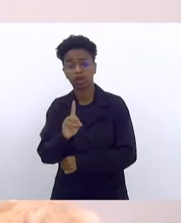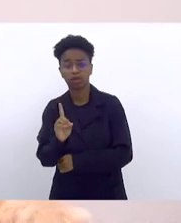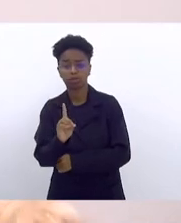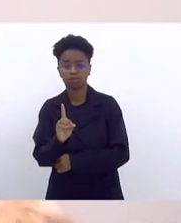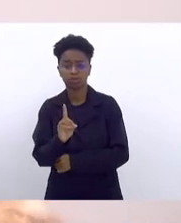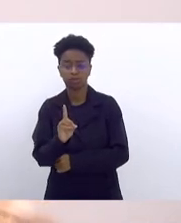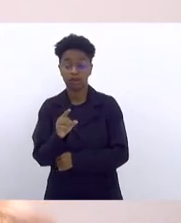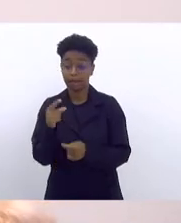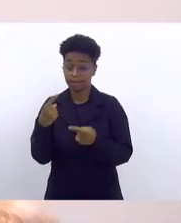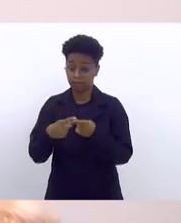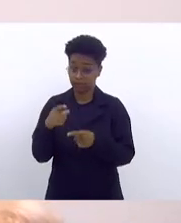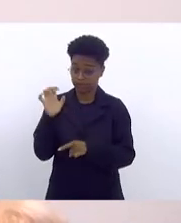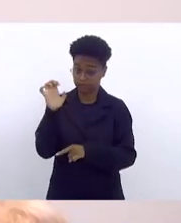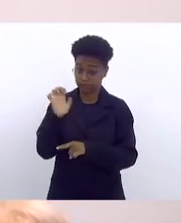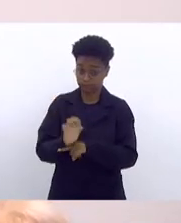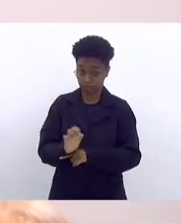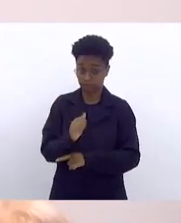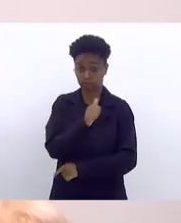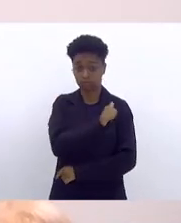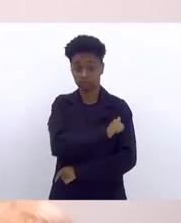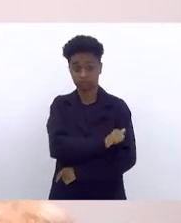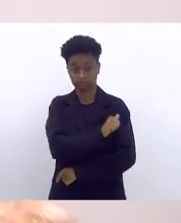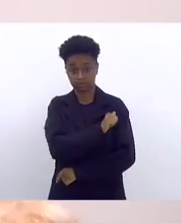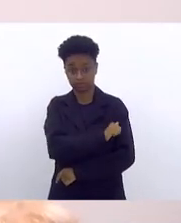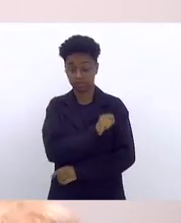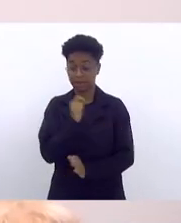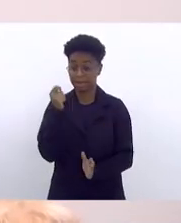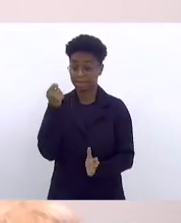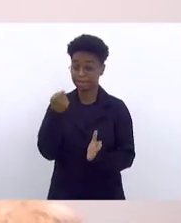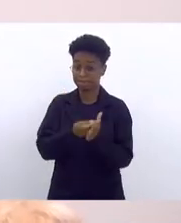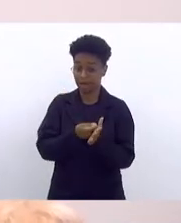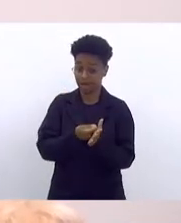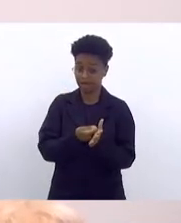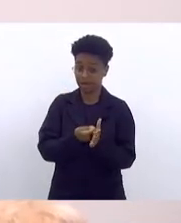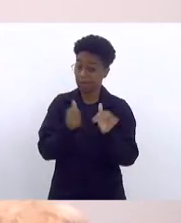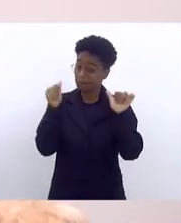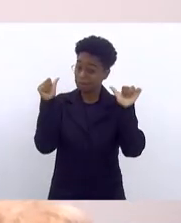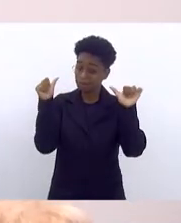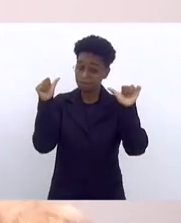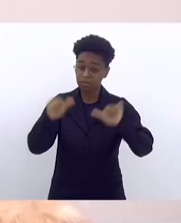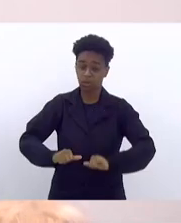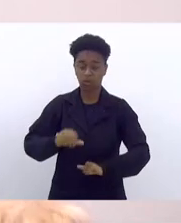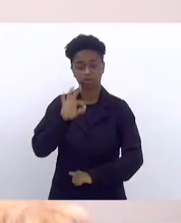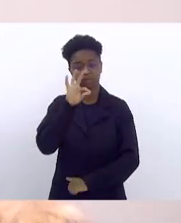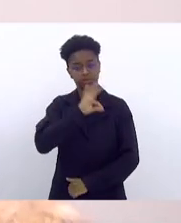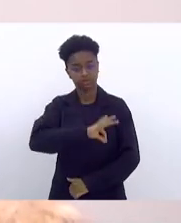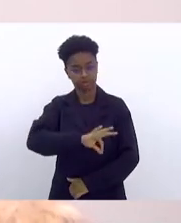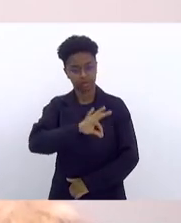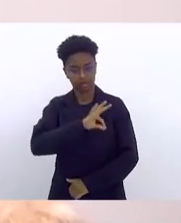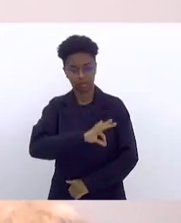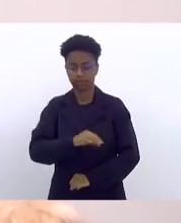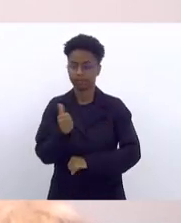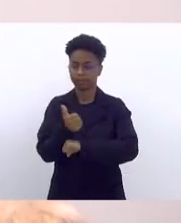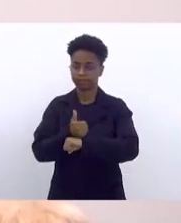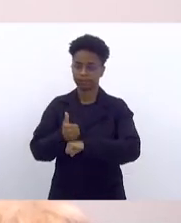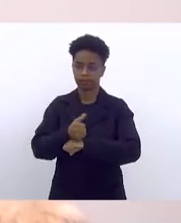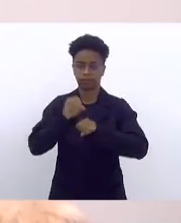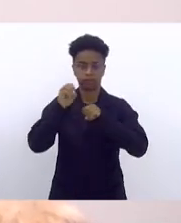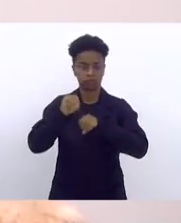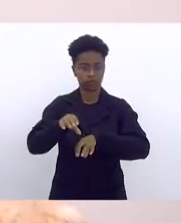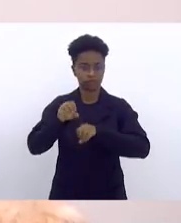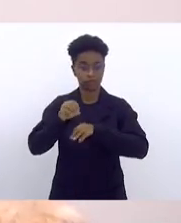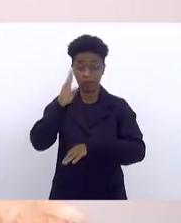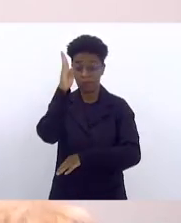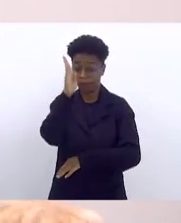o estado do Rio de Janeiro paga o pior salário a profissionais de educação